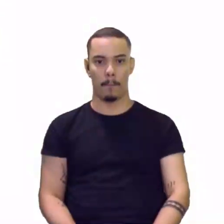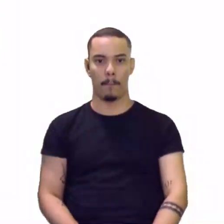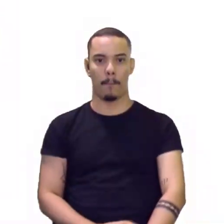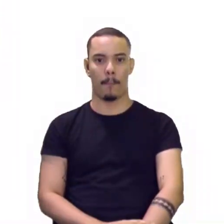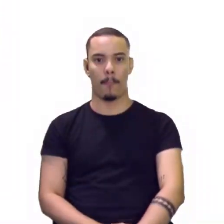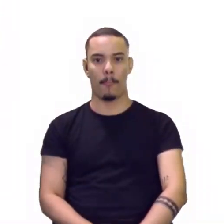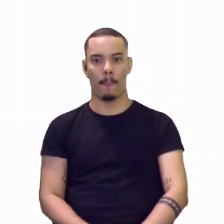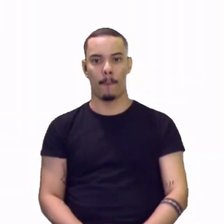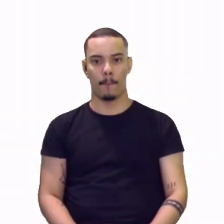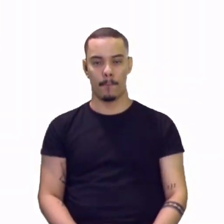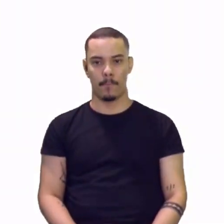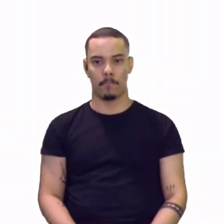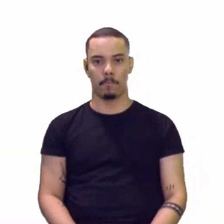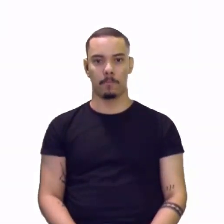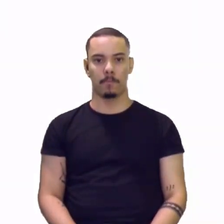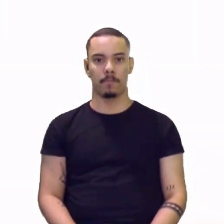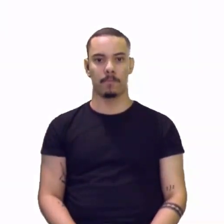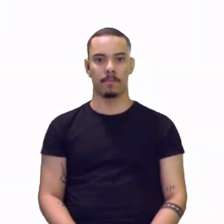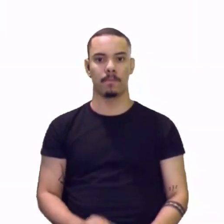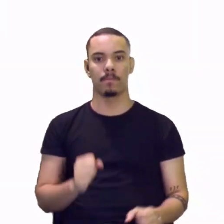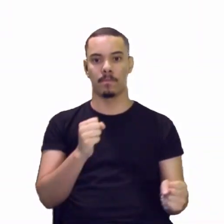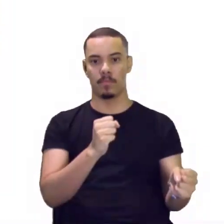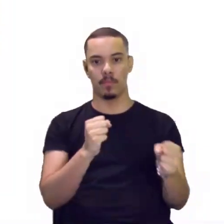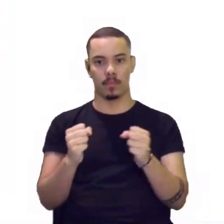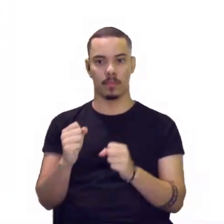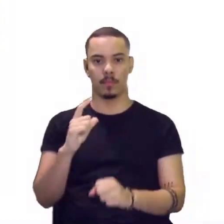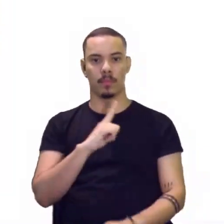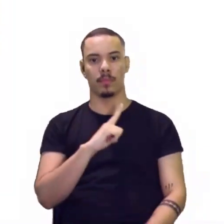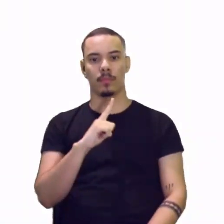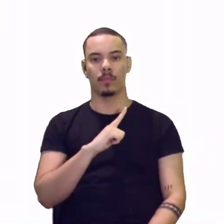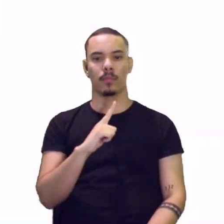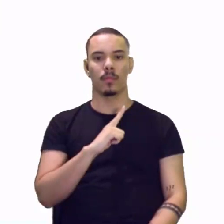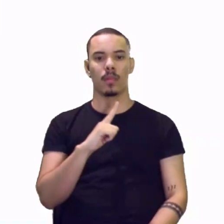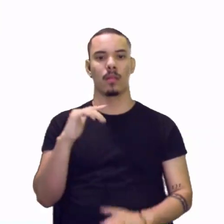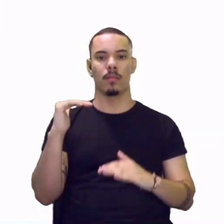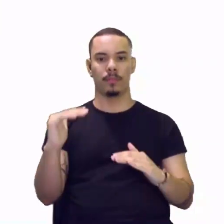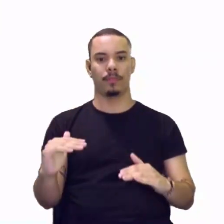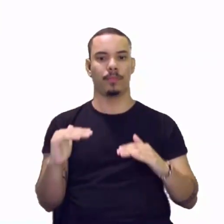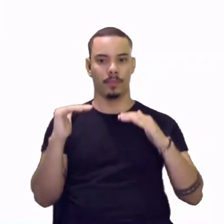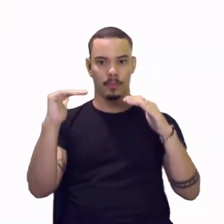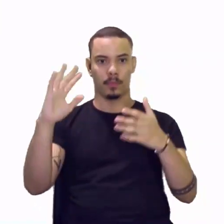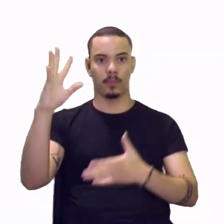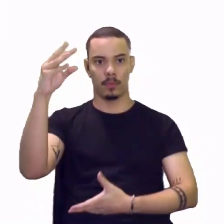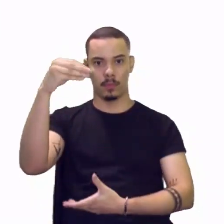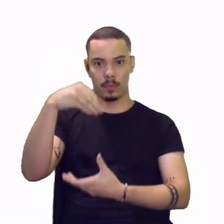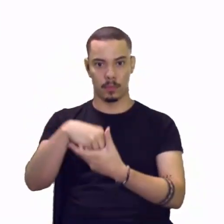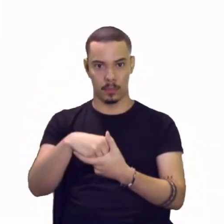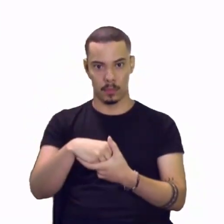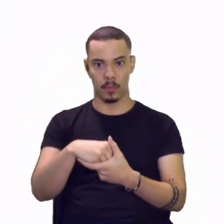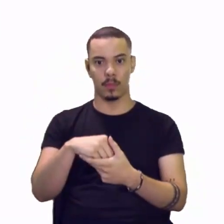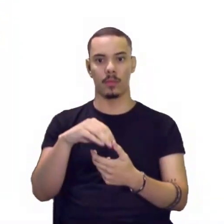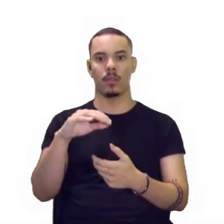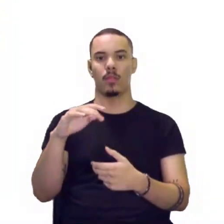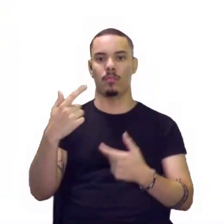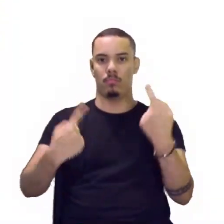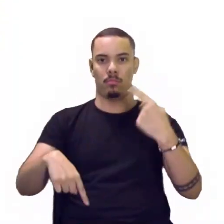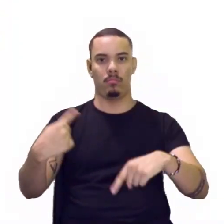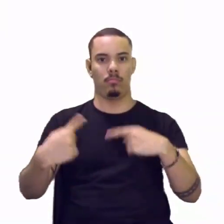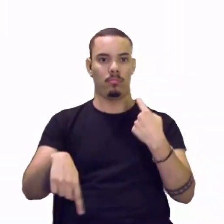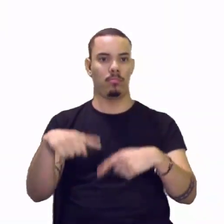continuando. O poder de mando de última instância numa sociedade política. Isso